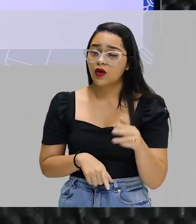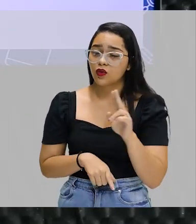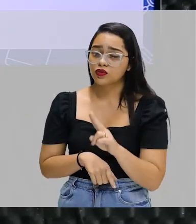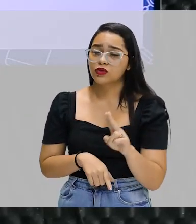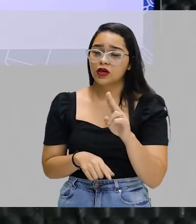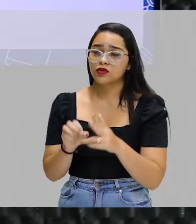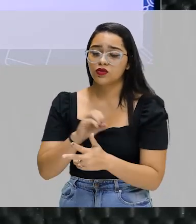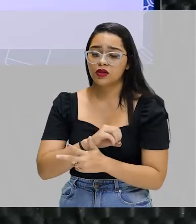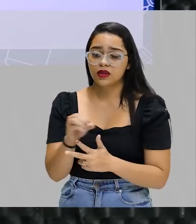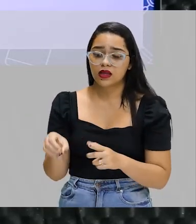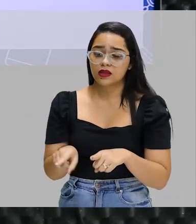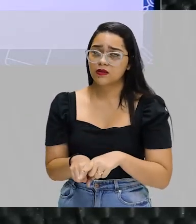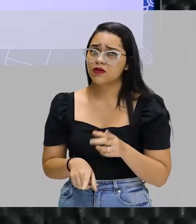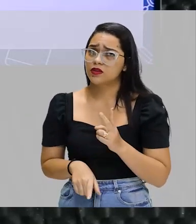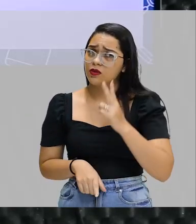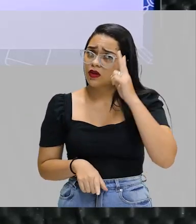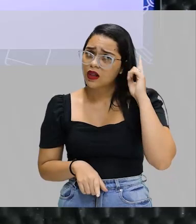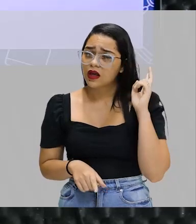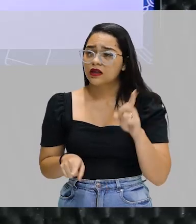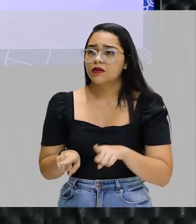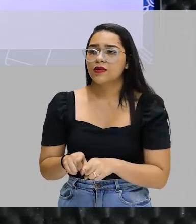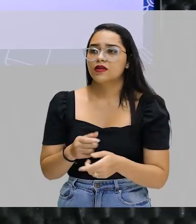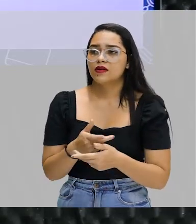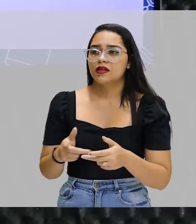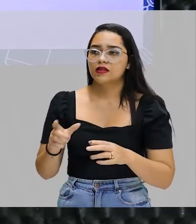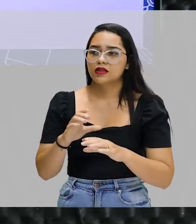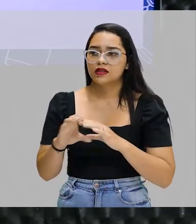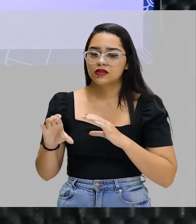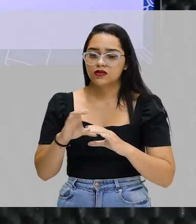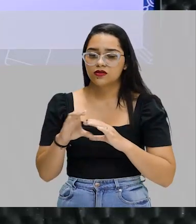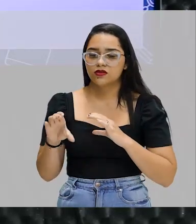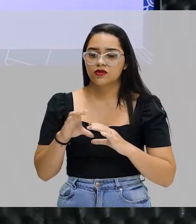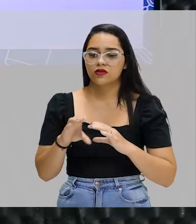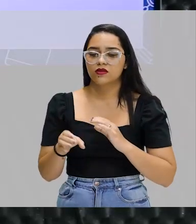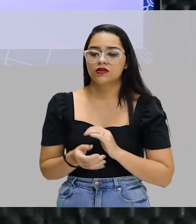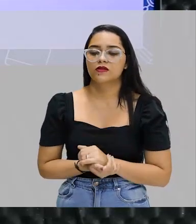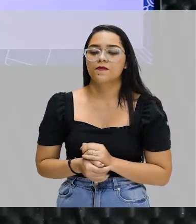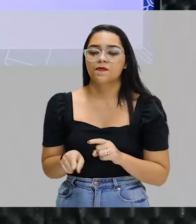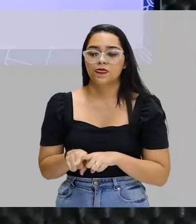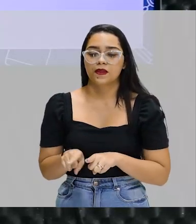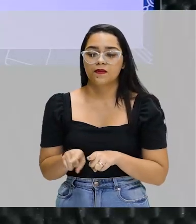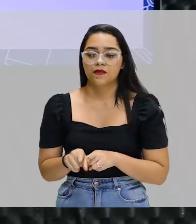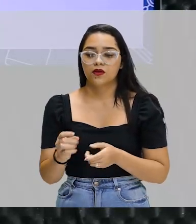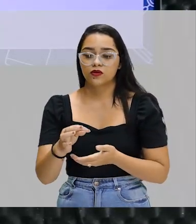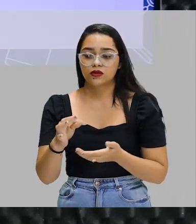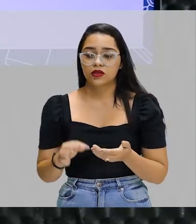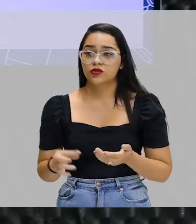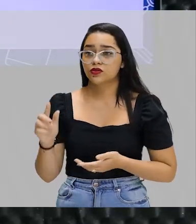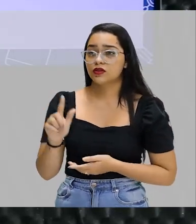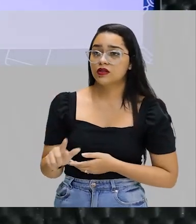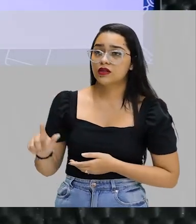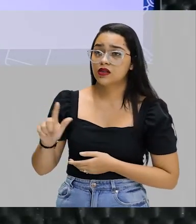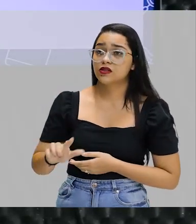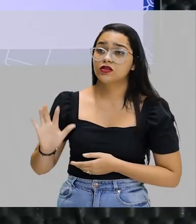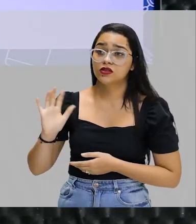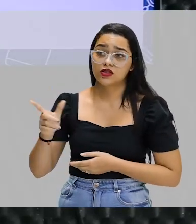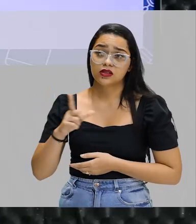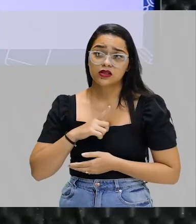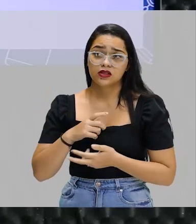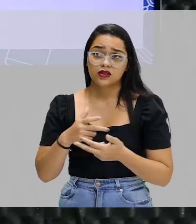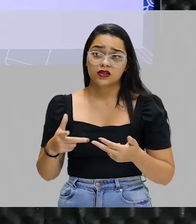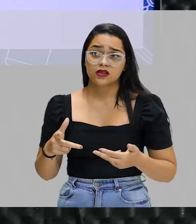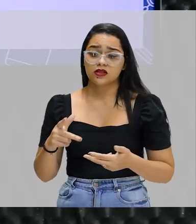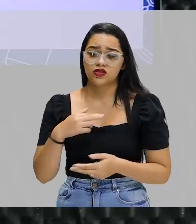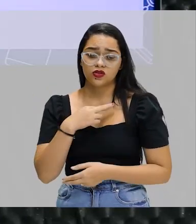frequentes no Enem e no vestibular. As canções ou músicas e os textos literários. Já tivemos fragmento